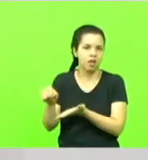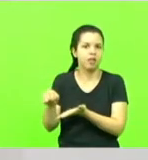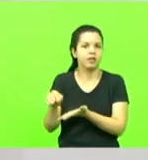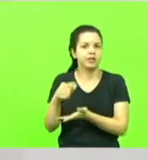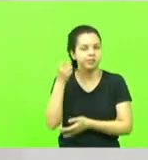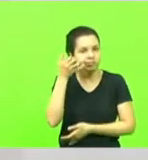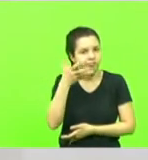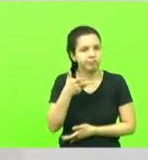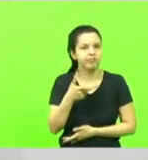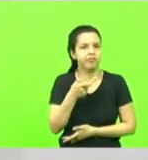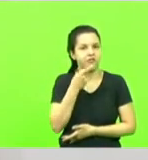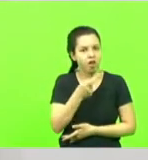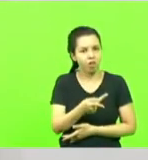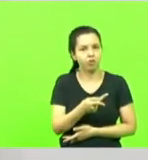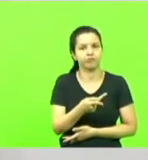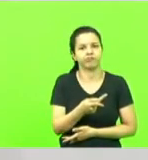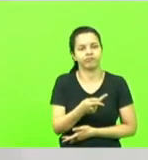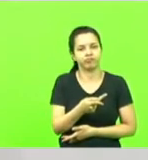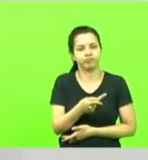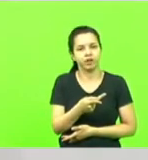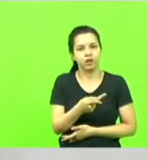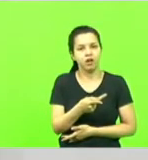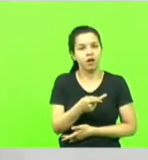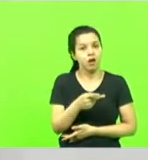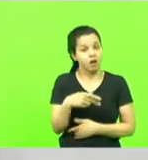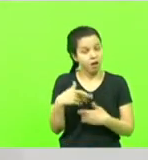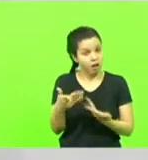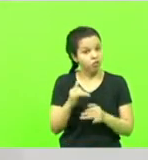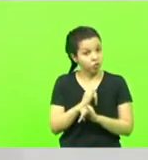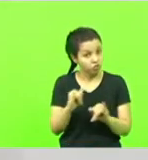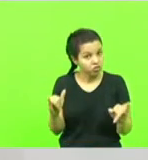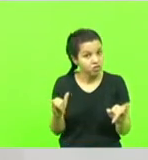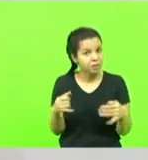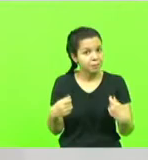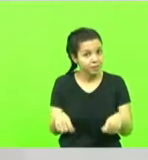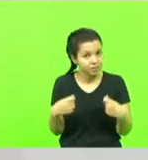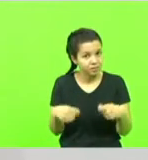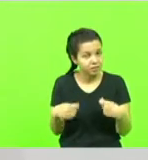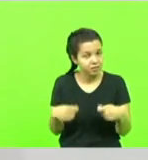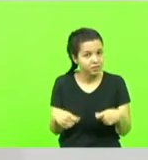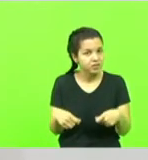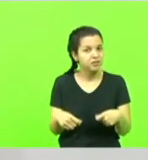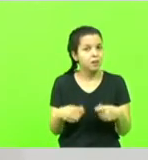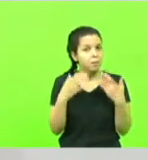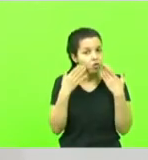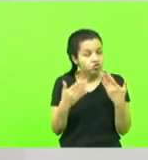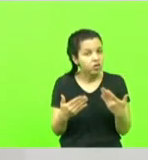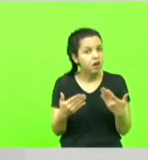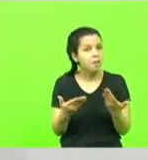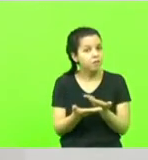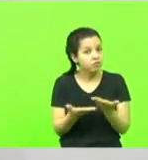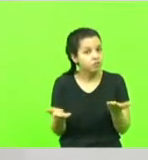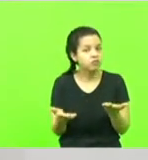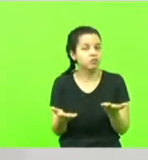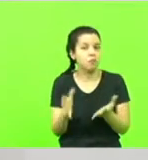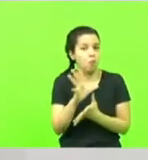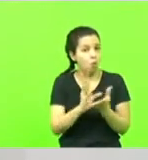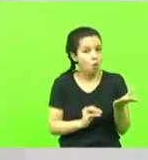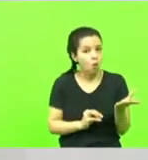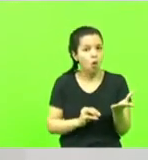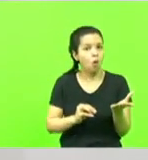essa notícia, senhores e senhoras deputados e deputadas, sirva de exemplo para que esta prática seja abolida do mundo do